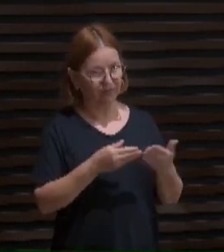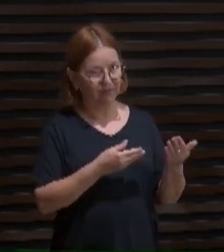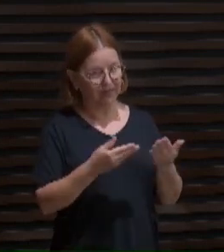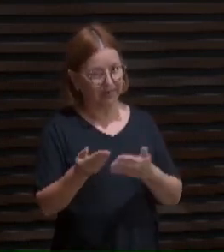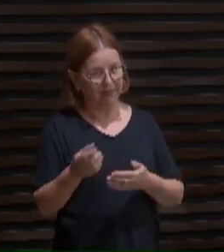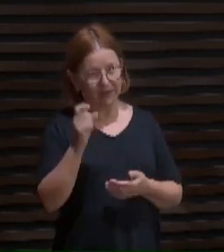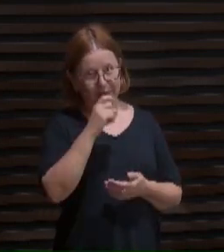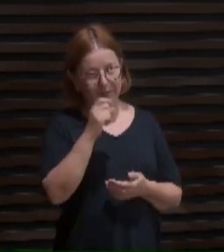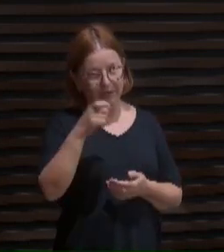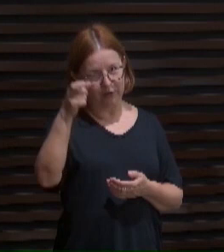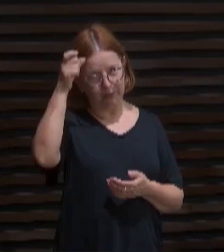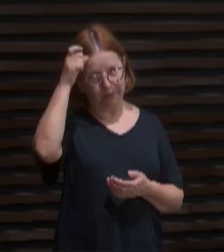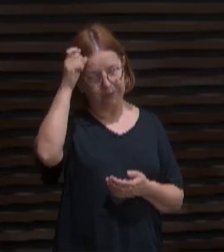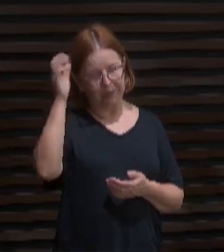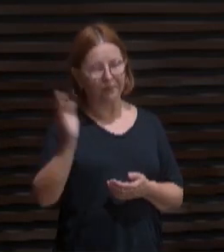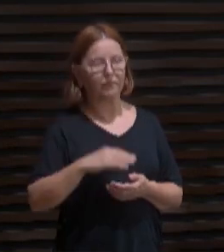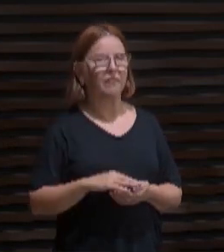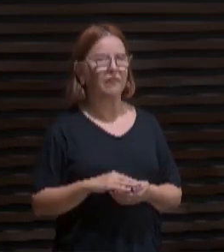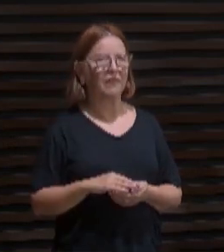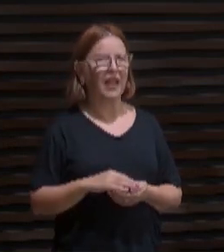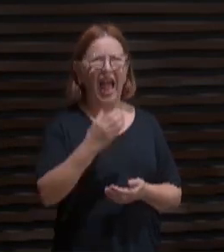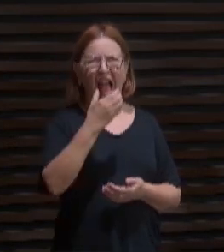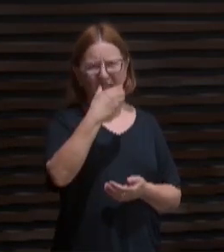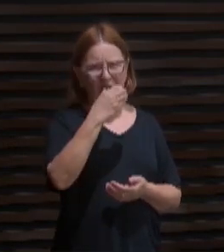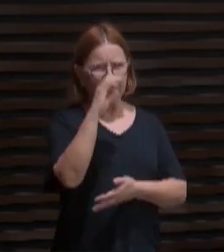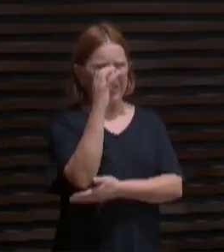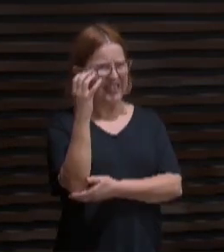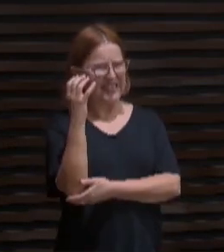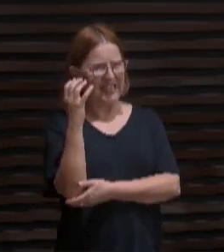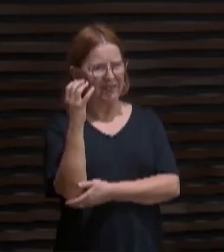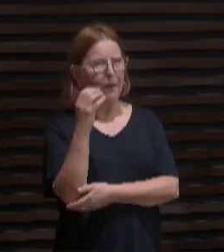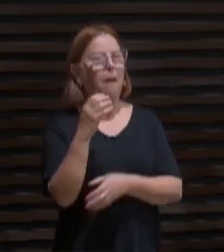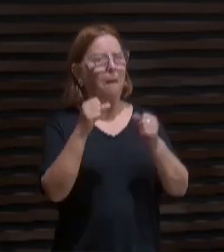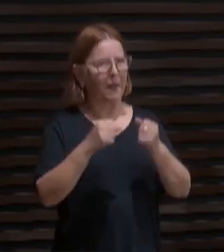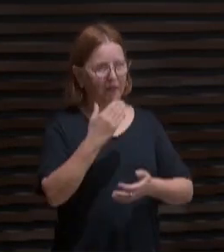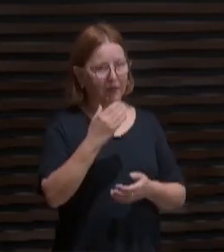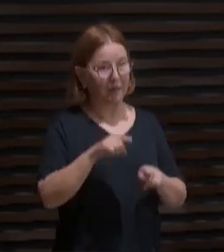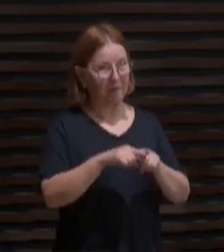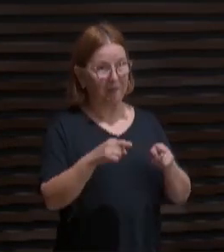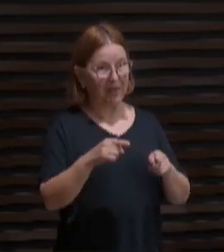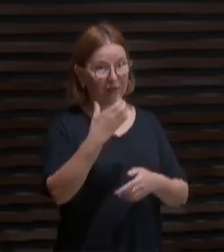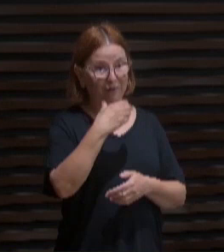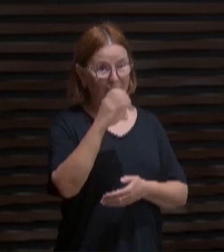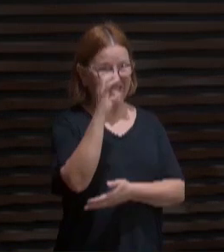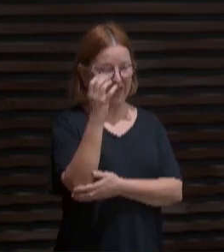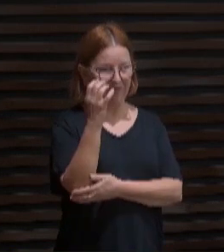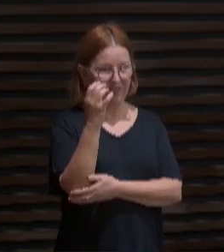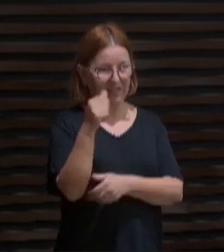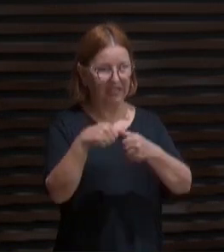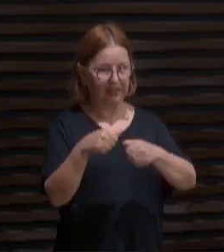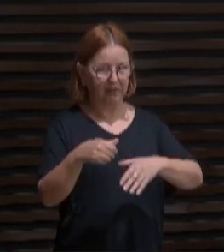Do fruto das árvores do jardim podemos comer, mas do fruto da árvore que está no meio do